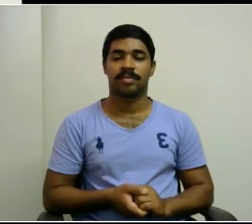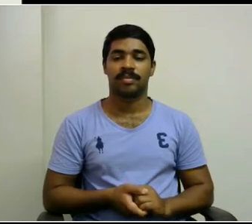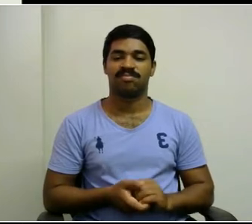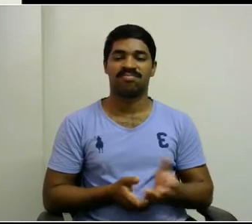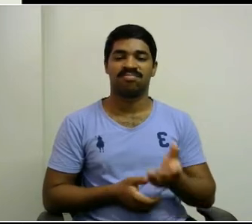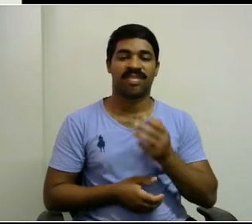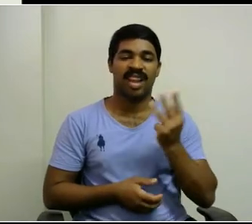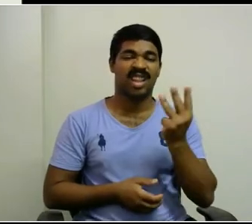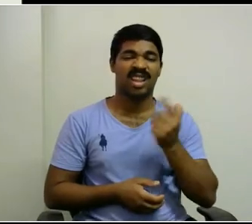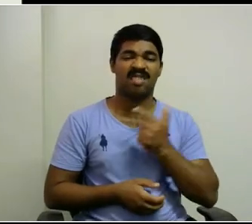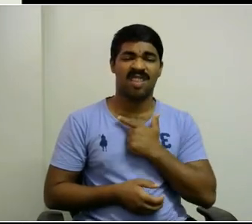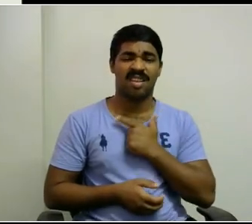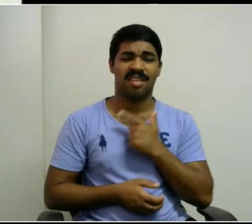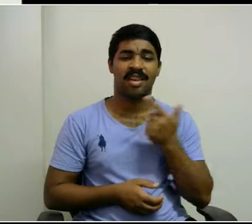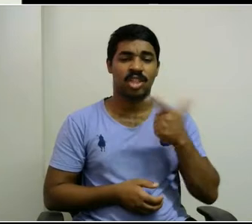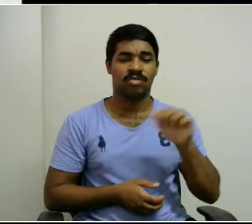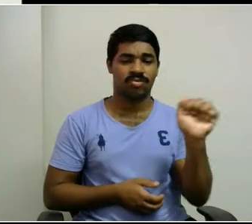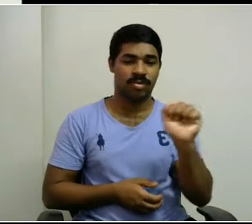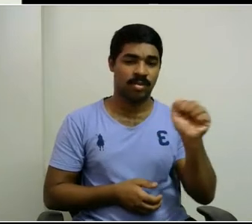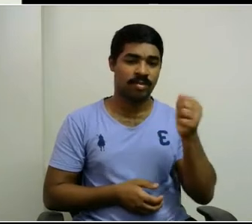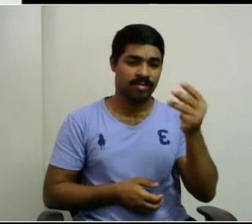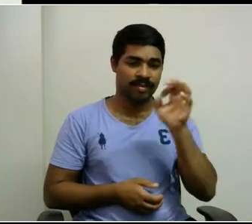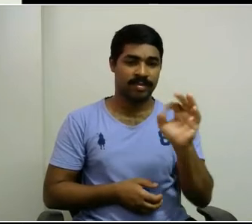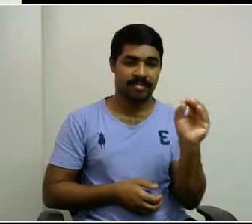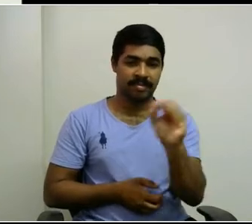Ficou feio aqui, deixa eu apagar.